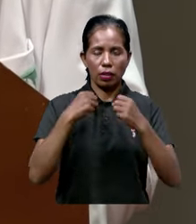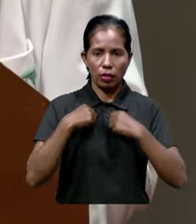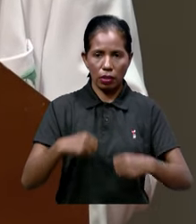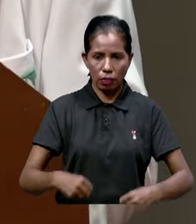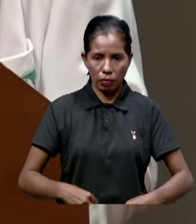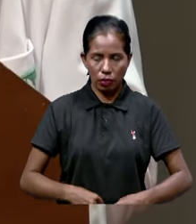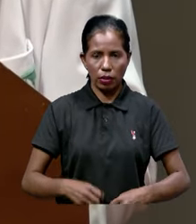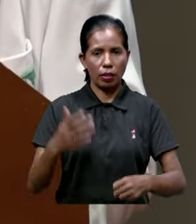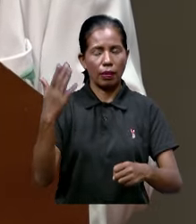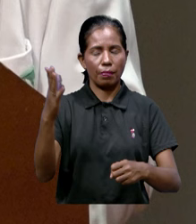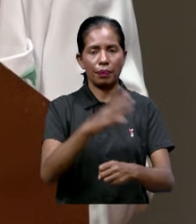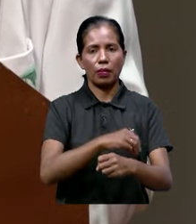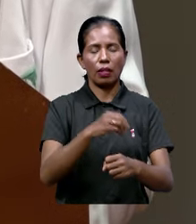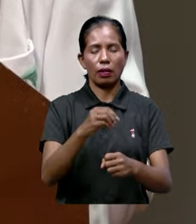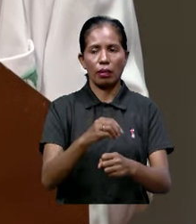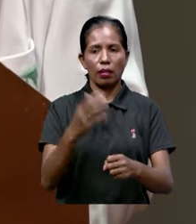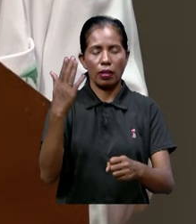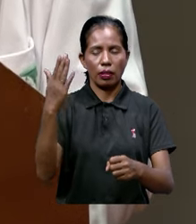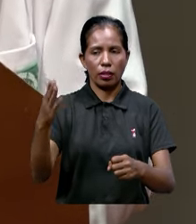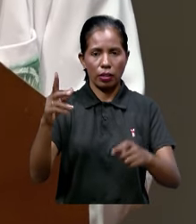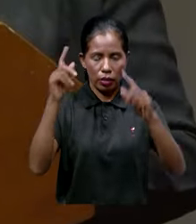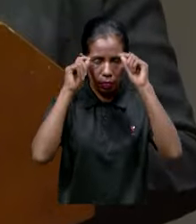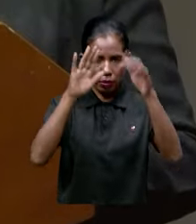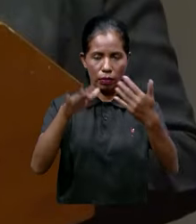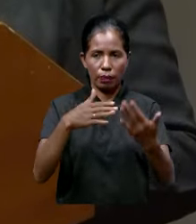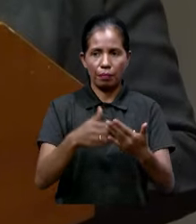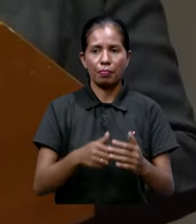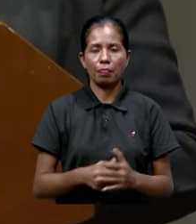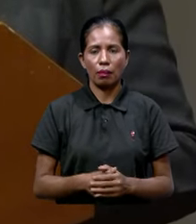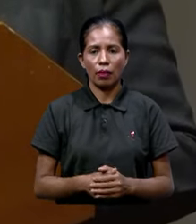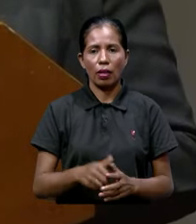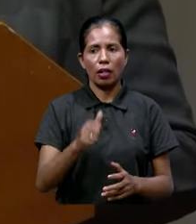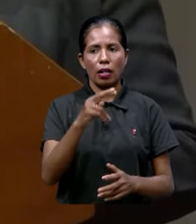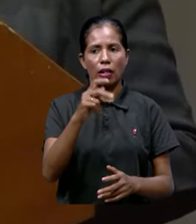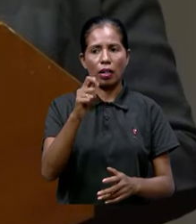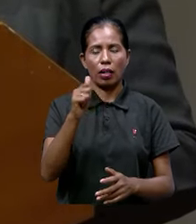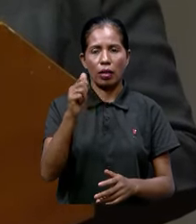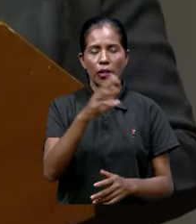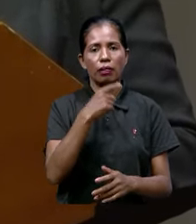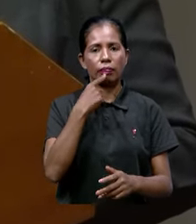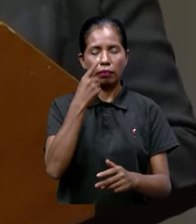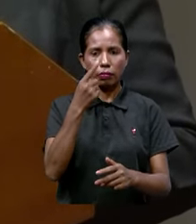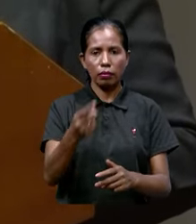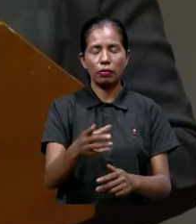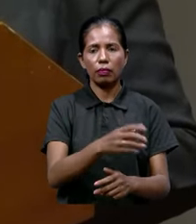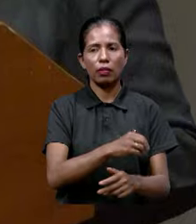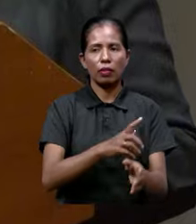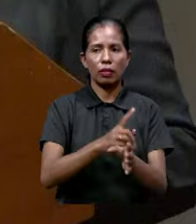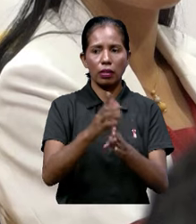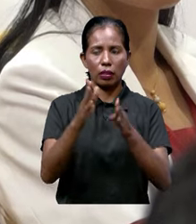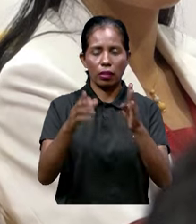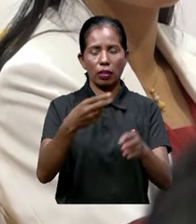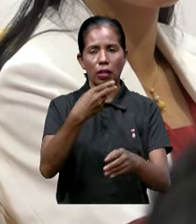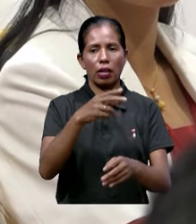iha primary health care sira iha território Larantomak. Além de ne Ana Maria Pereira Magno representa conselho diretivo